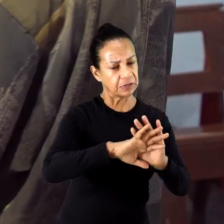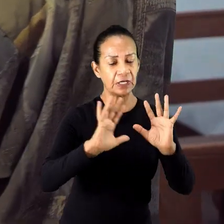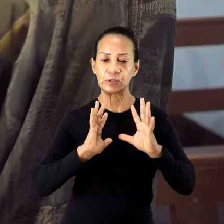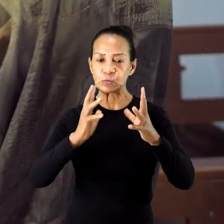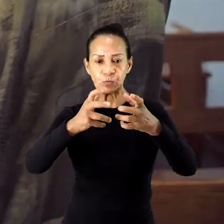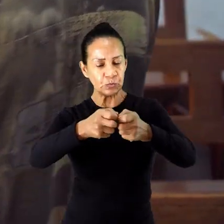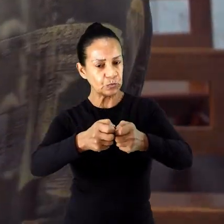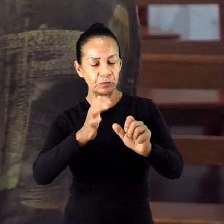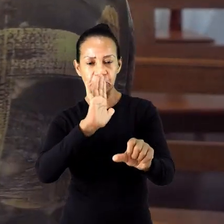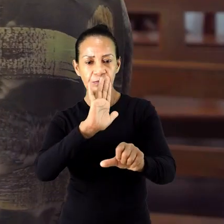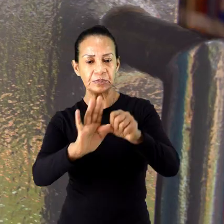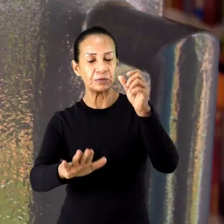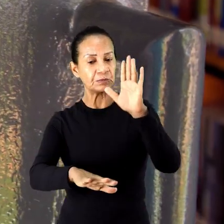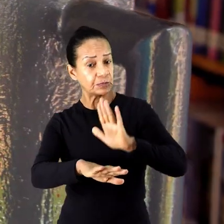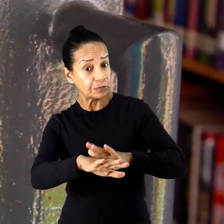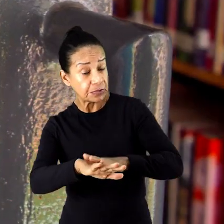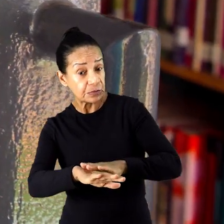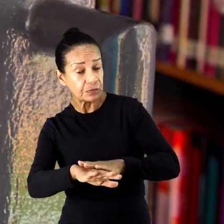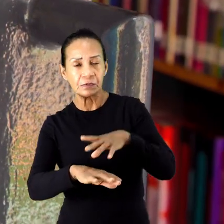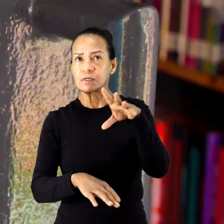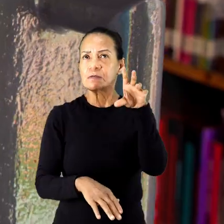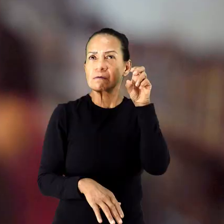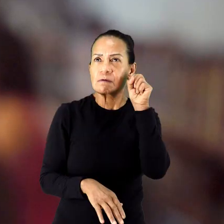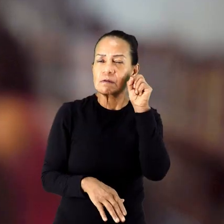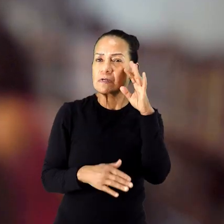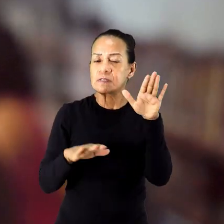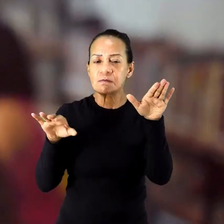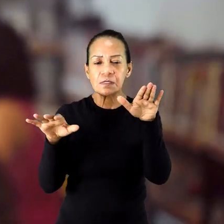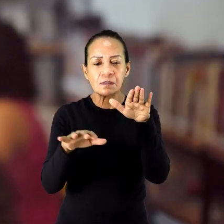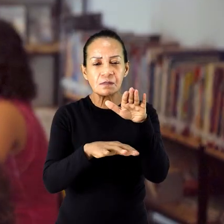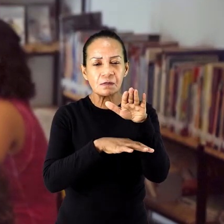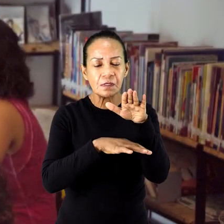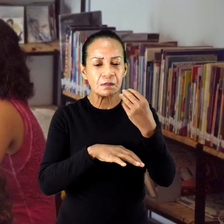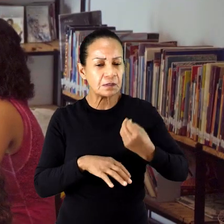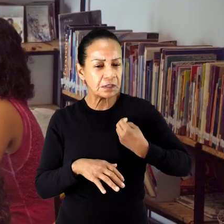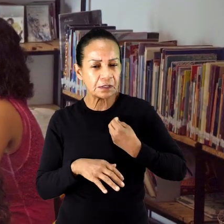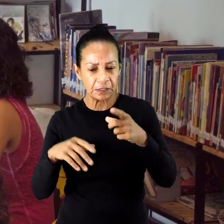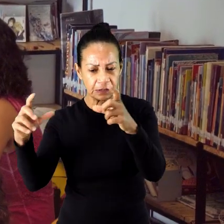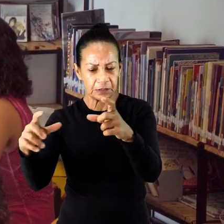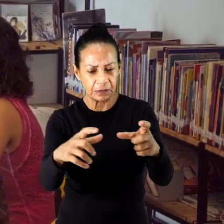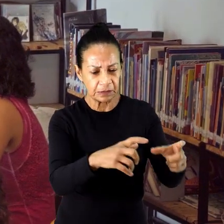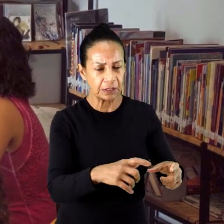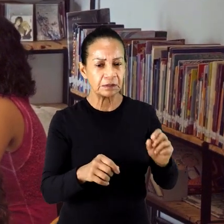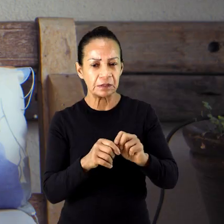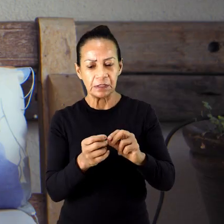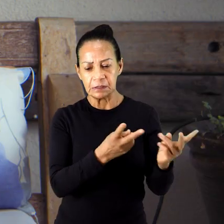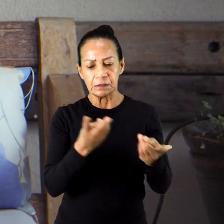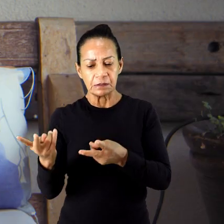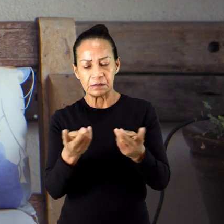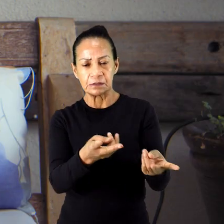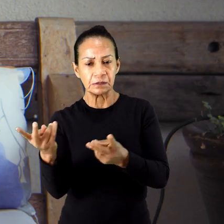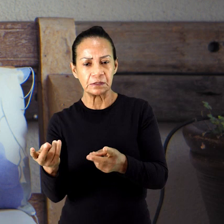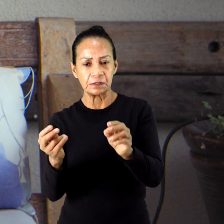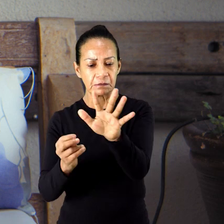potencialidades? Então, tudo isso é um primeiro momento de escuta. Então, a gente faz imersões, né, presenciais nesses lugares para fazer